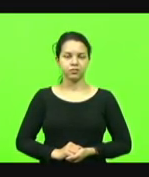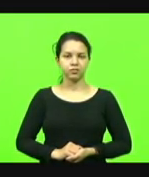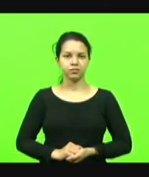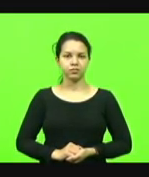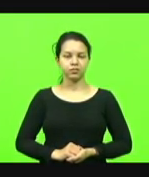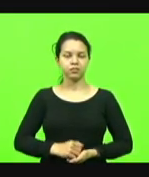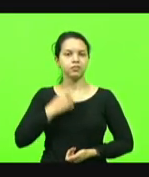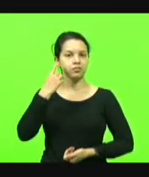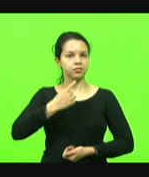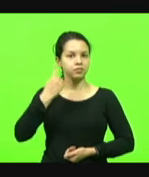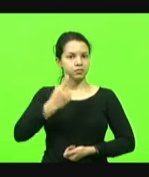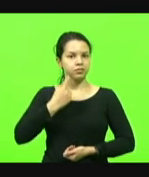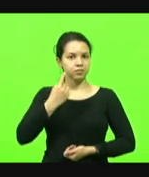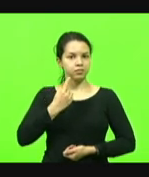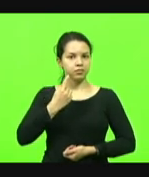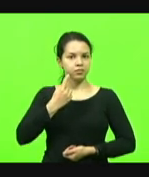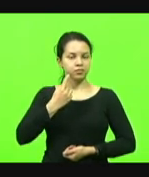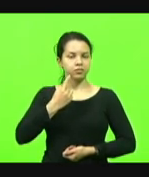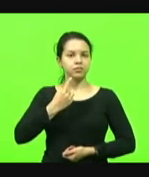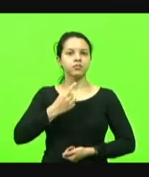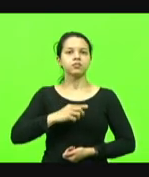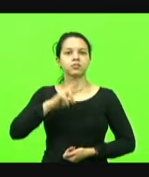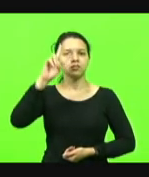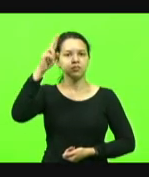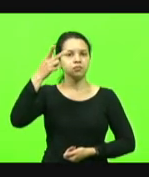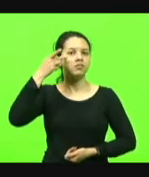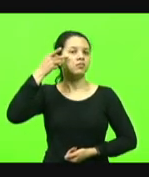Como vota deputado Milton Albus?